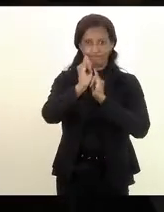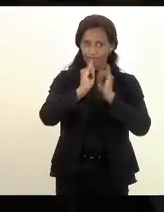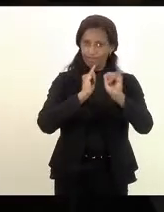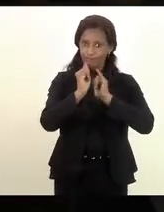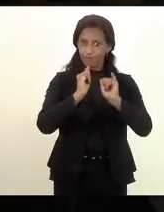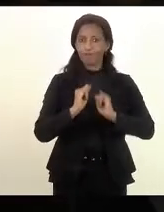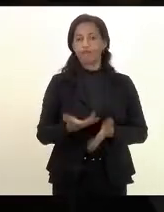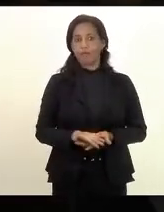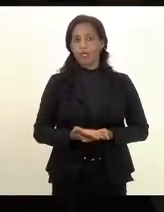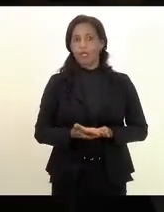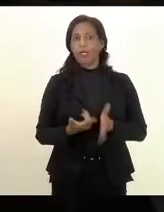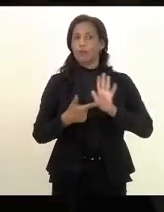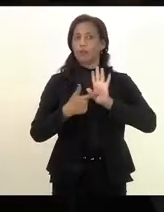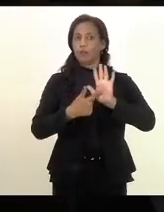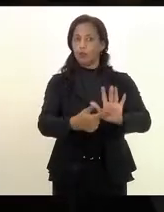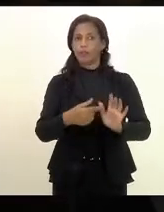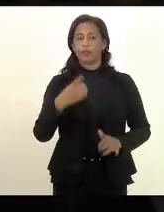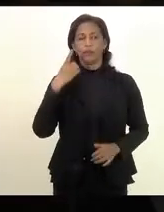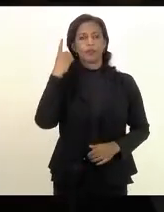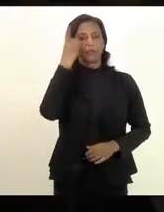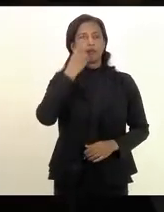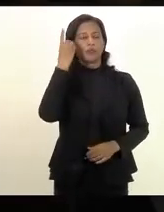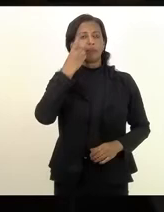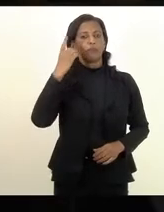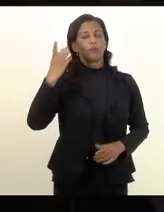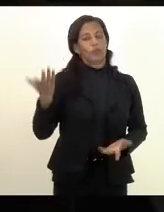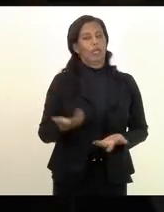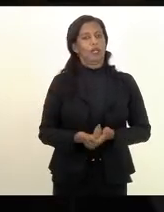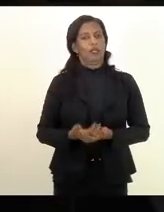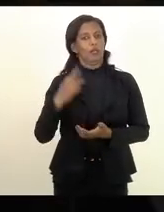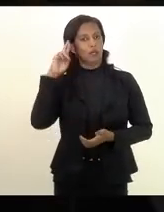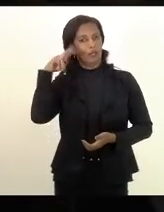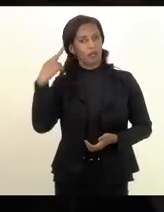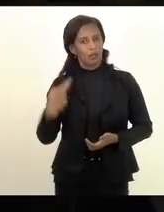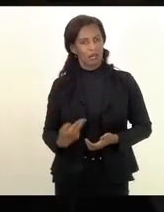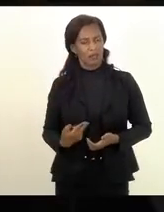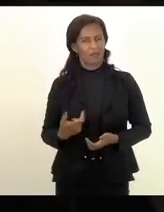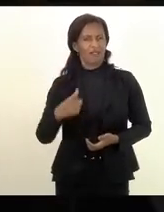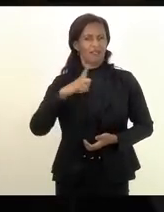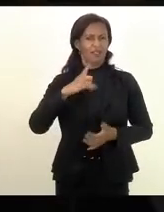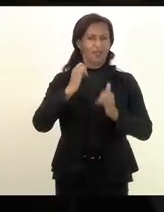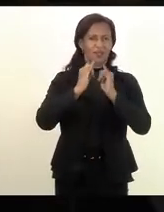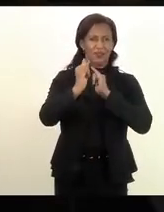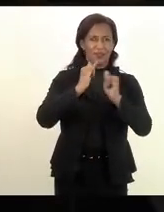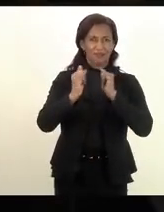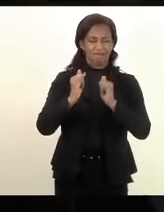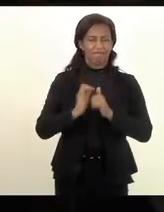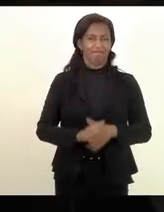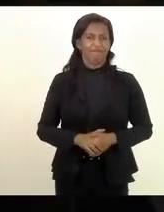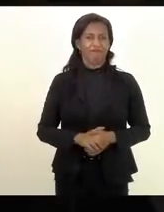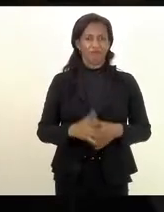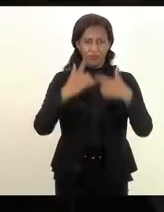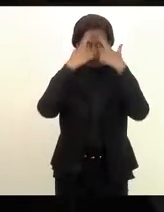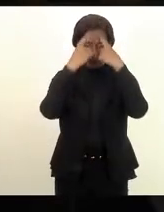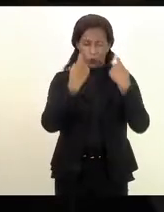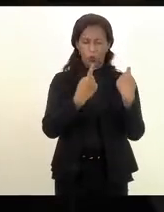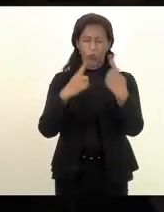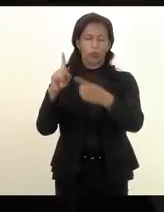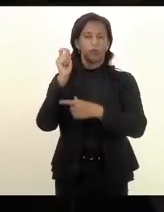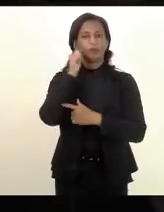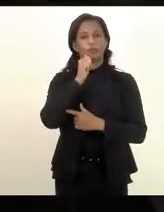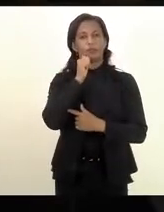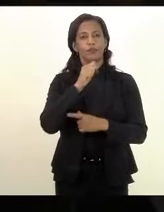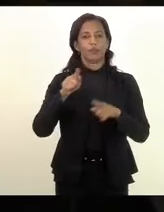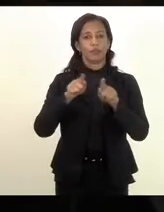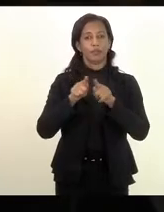deputada Renata Souza revela um corte racial nesse fenômeno há um quadro geral e complexo de violência contra a mulher mas há um quadro geral e